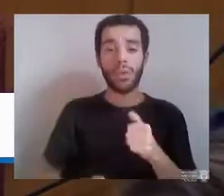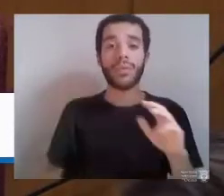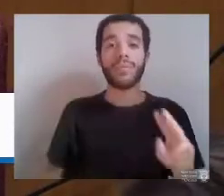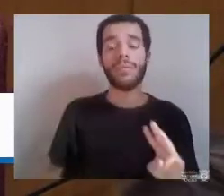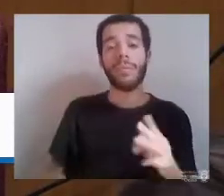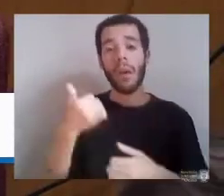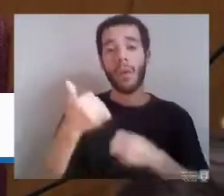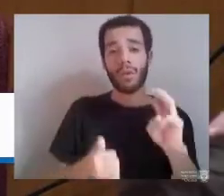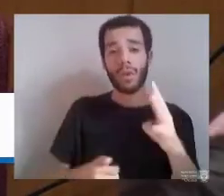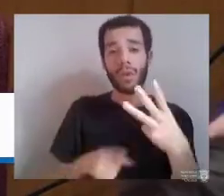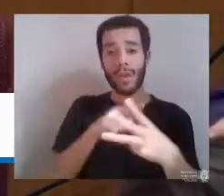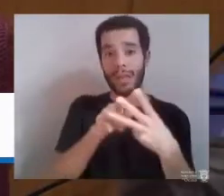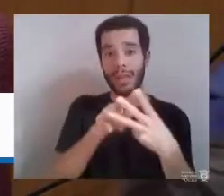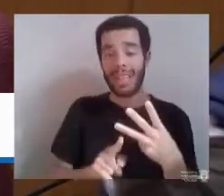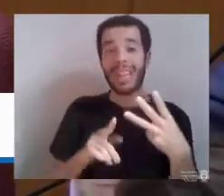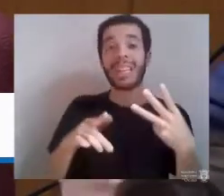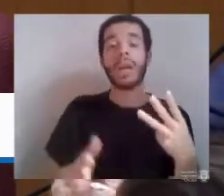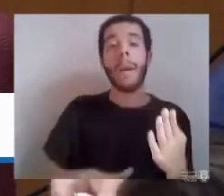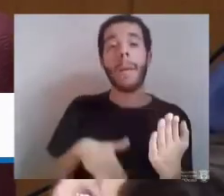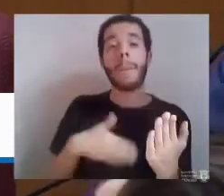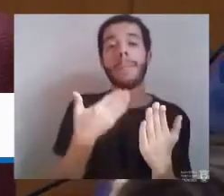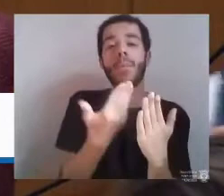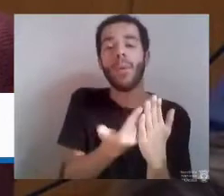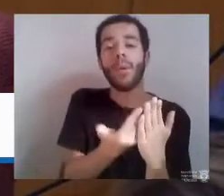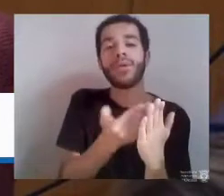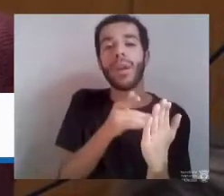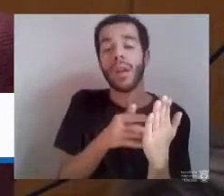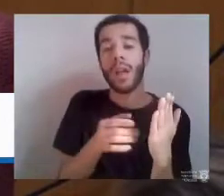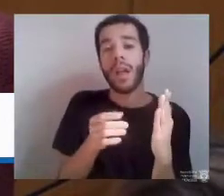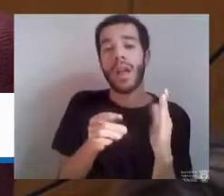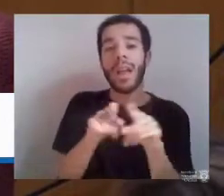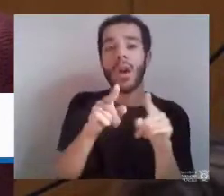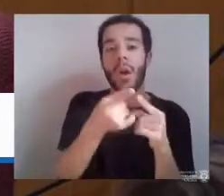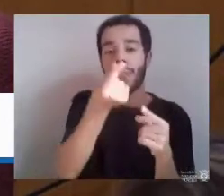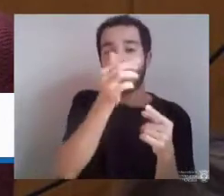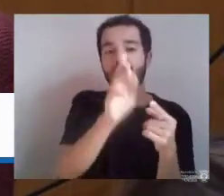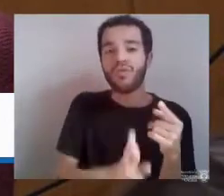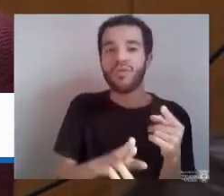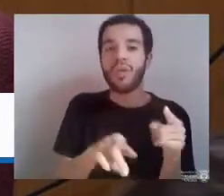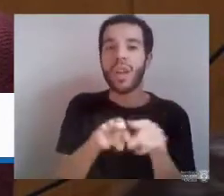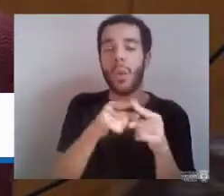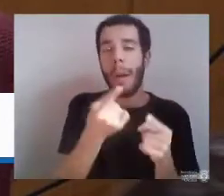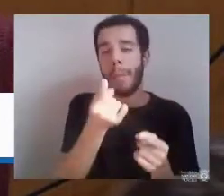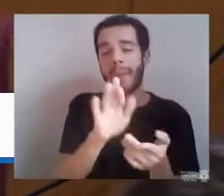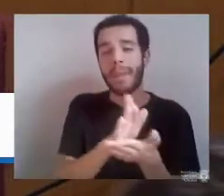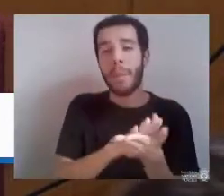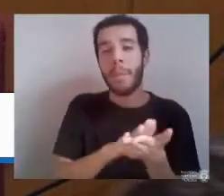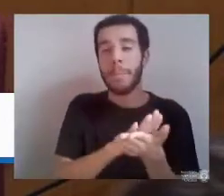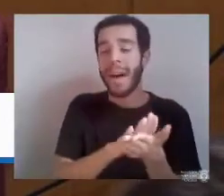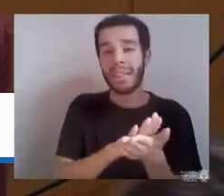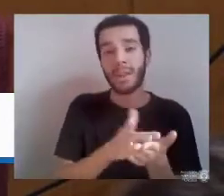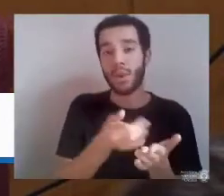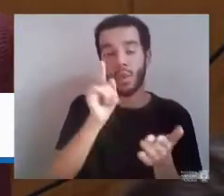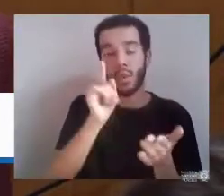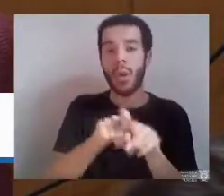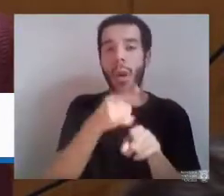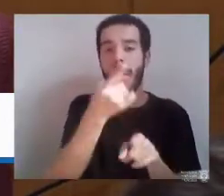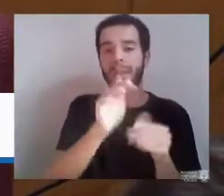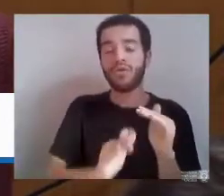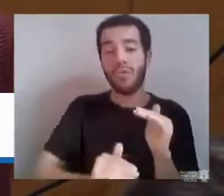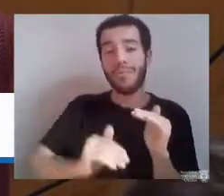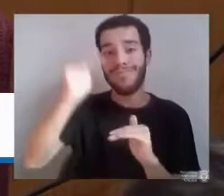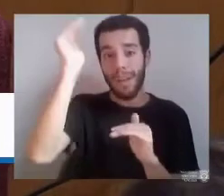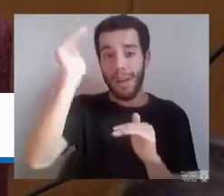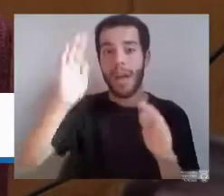propostas justificando que os custos não se enquadravam no preço base, portanto eles teriam preços mais altos. Um concorrente apresentou mesmo